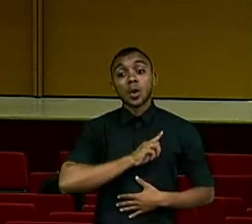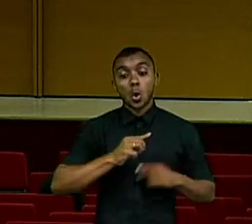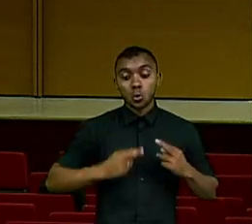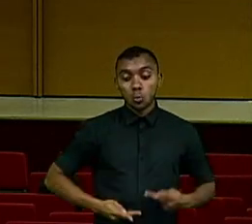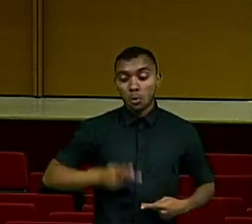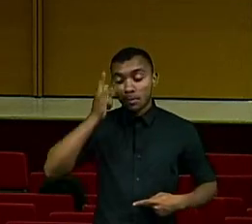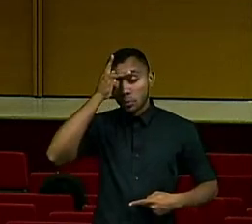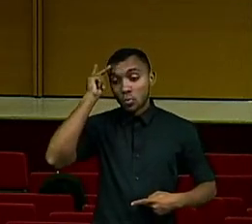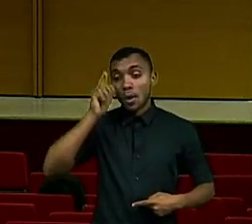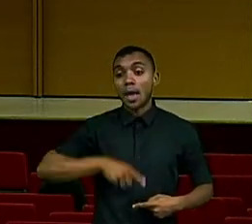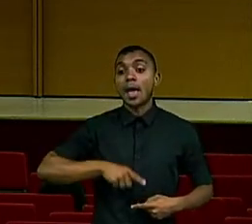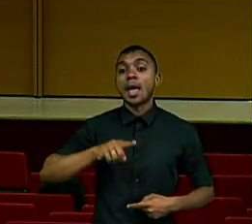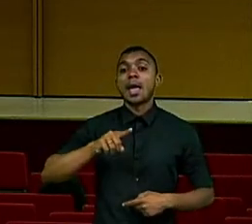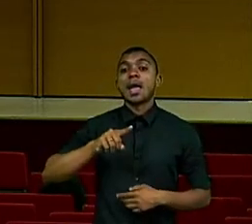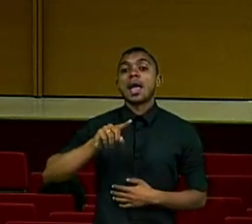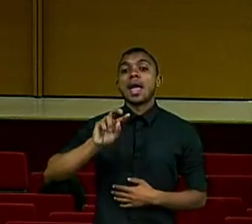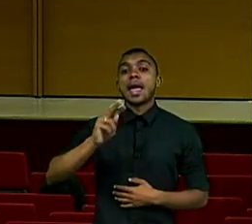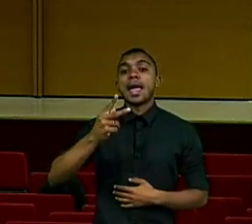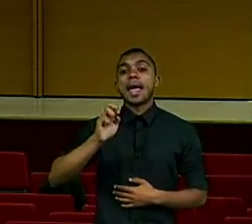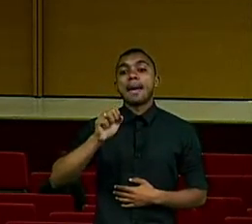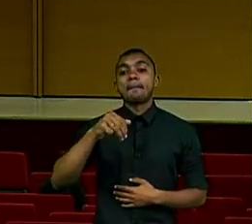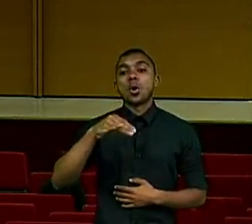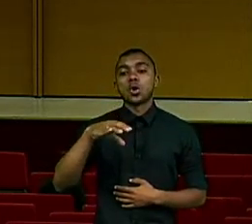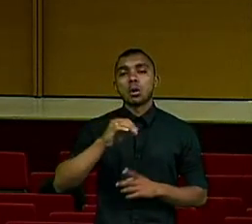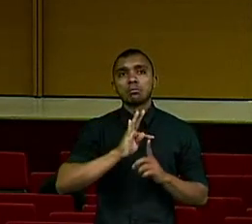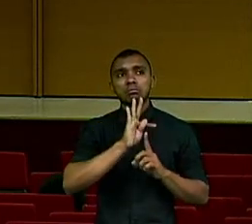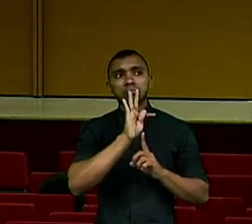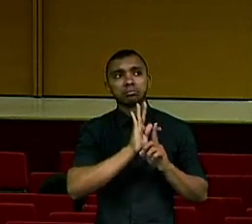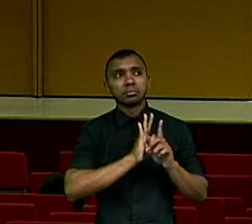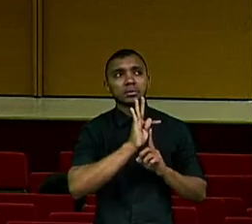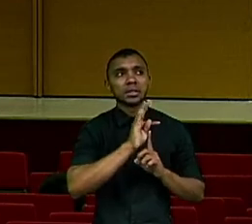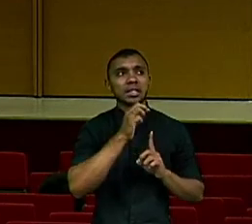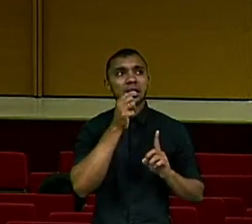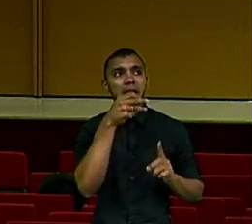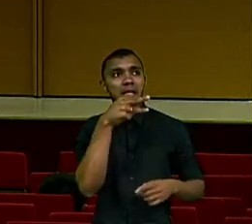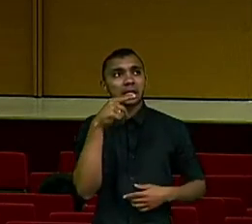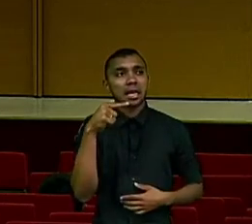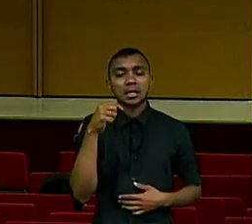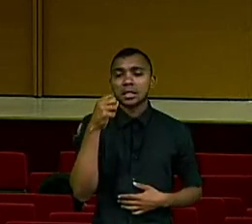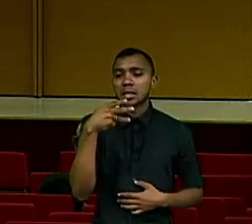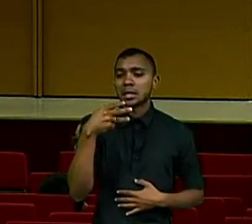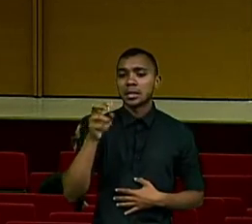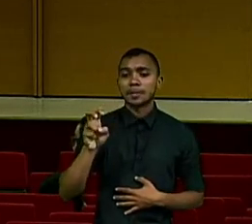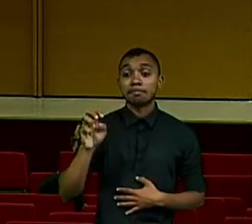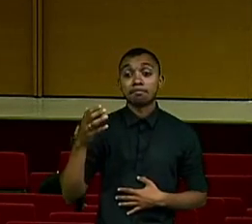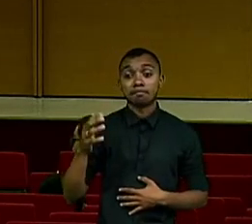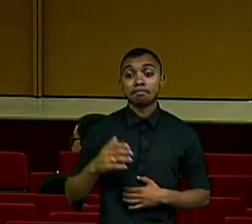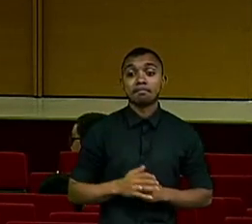37 36,5 graus Celsius mais ou menos